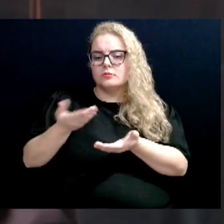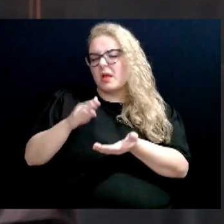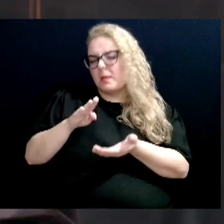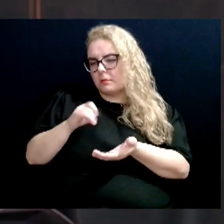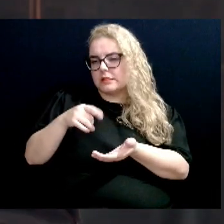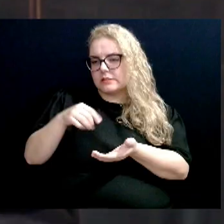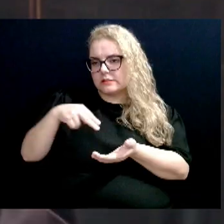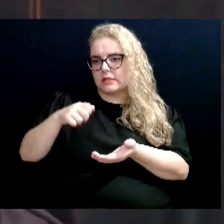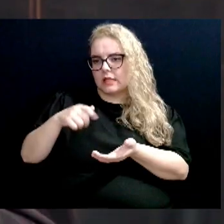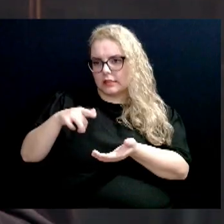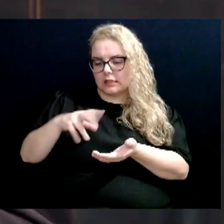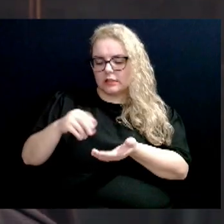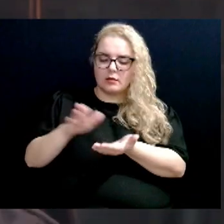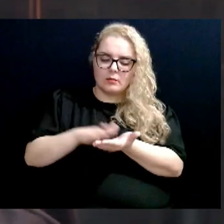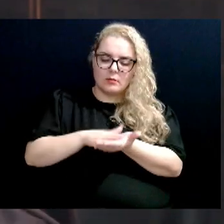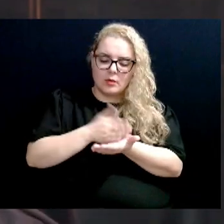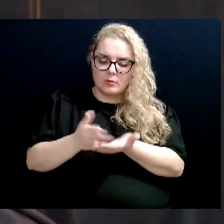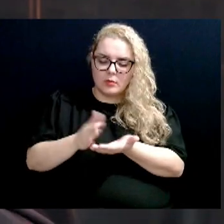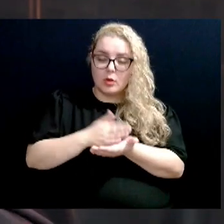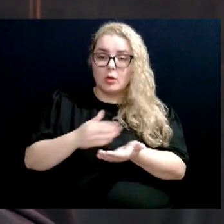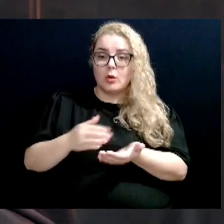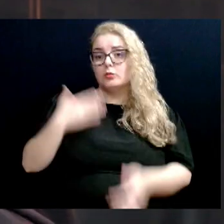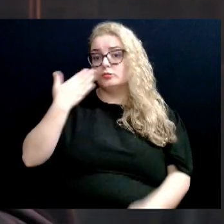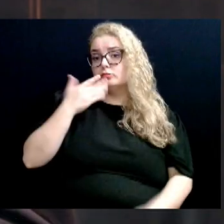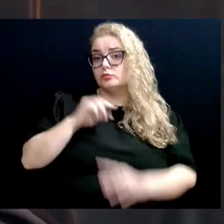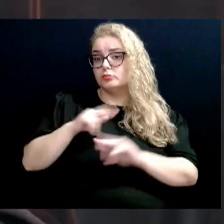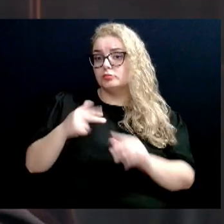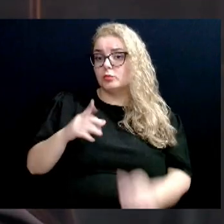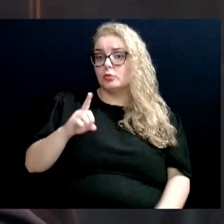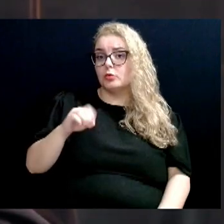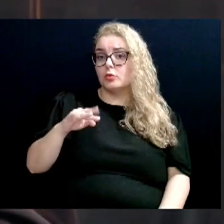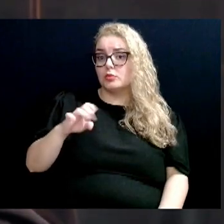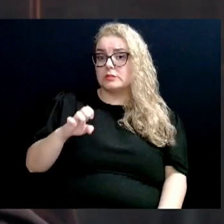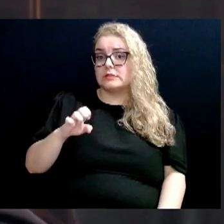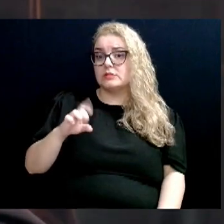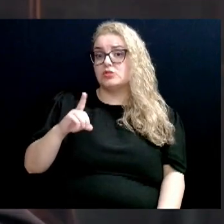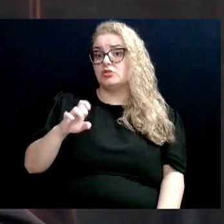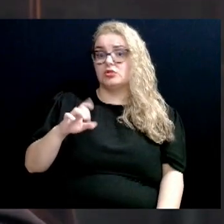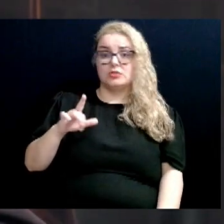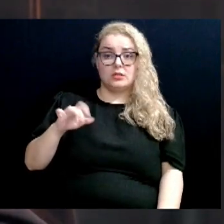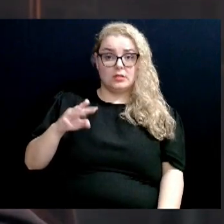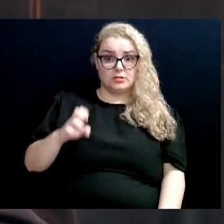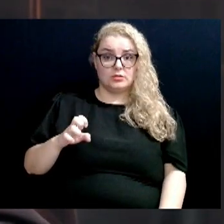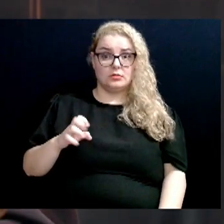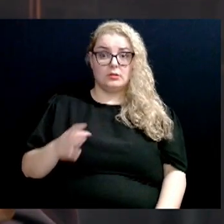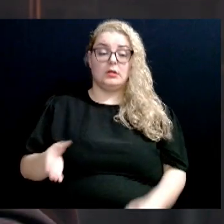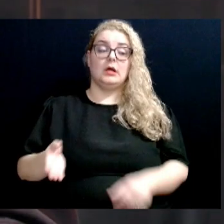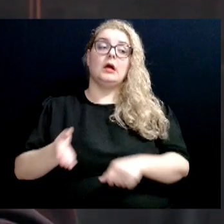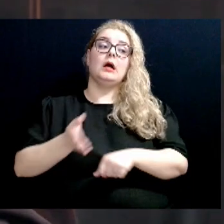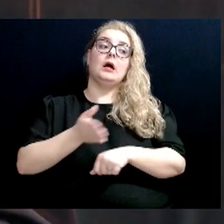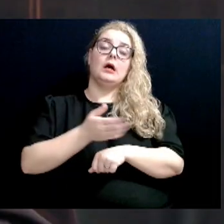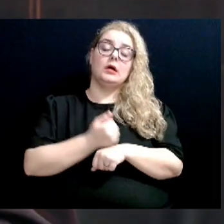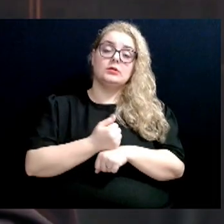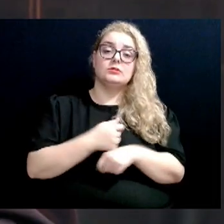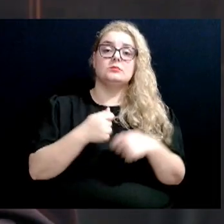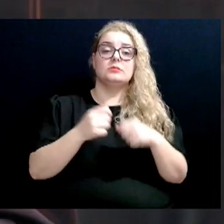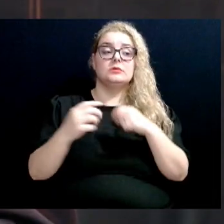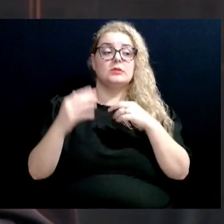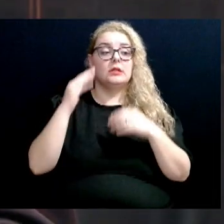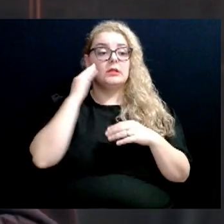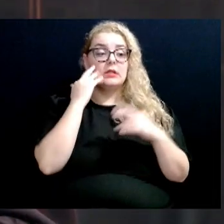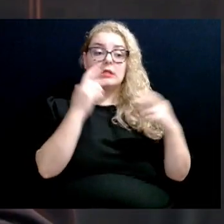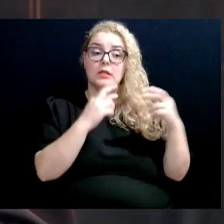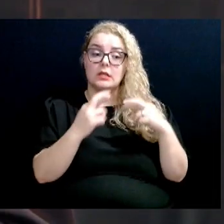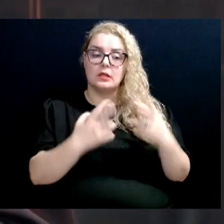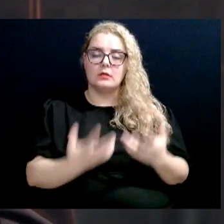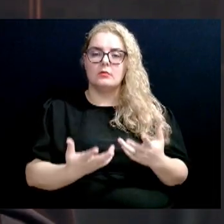que usar um suplemento específico como pré-treino, é a gente entender essa necessidade, não é? Algumas pessoas gostam de